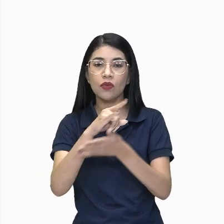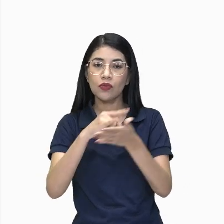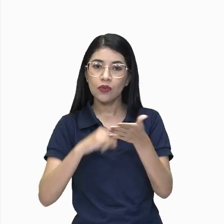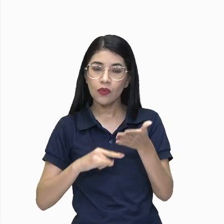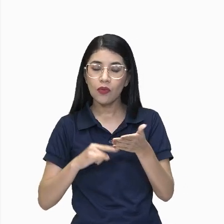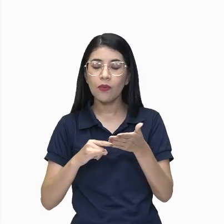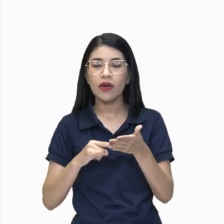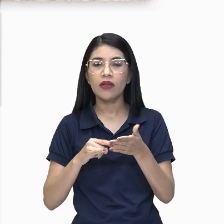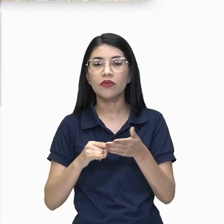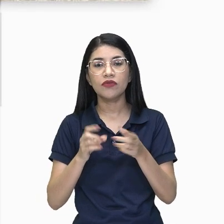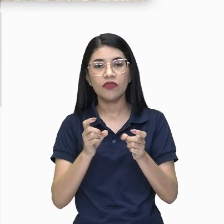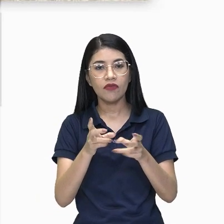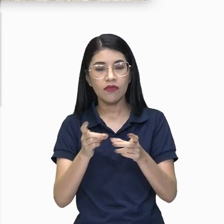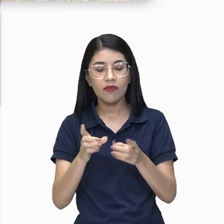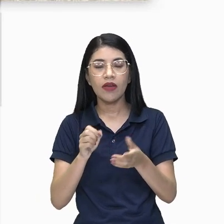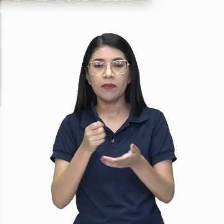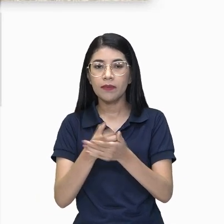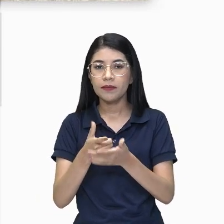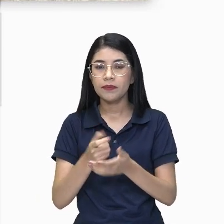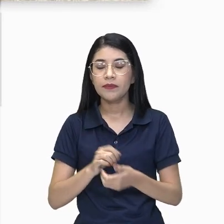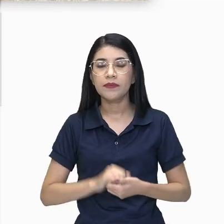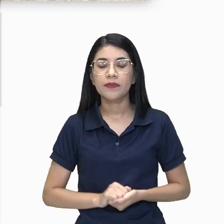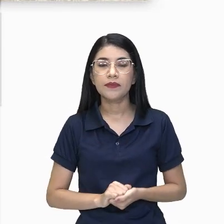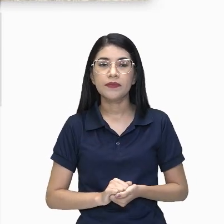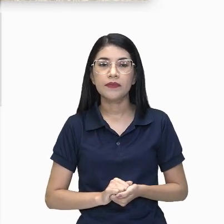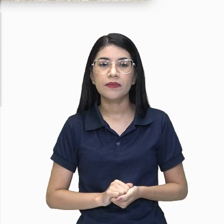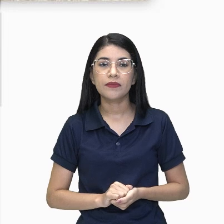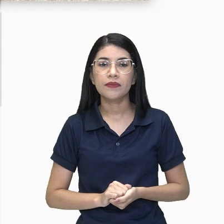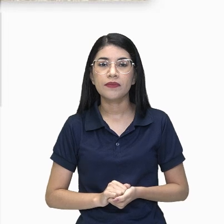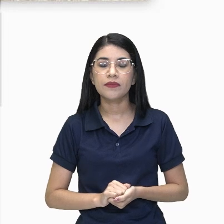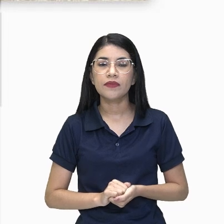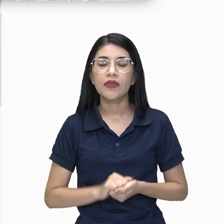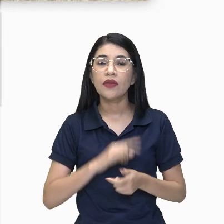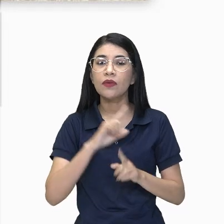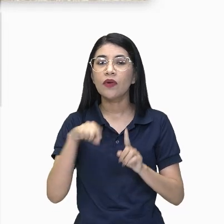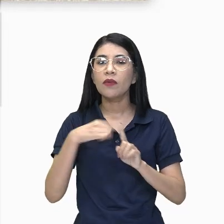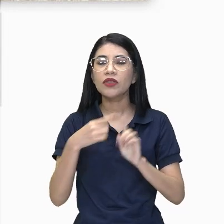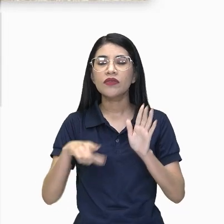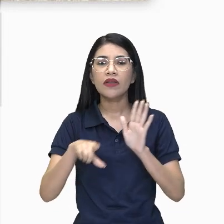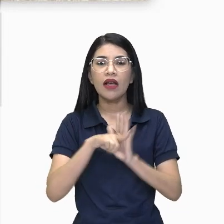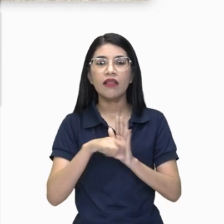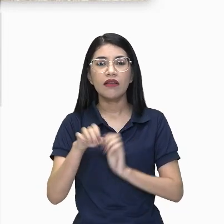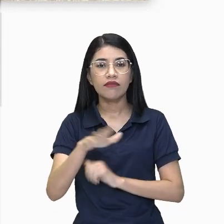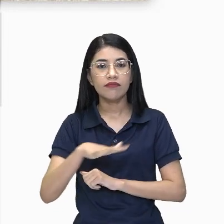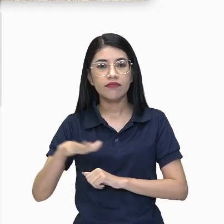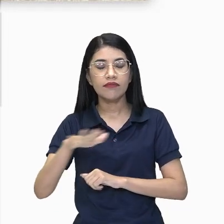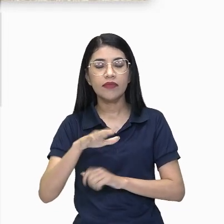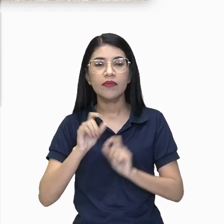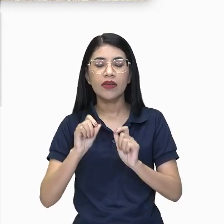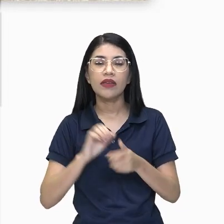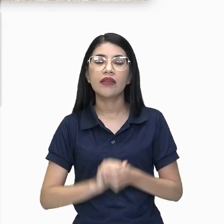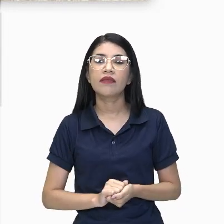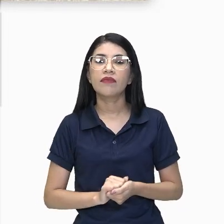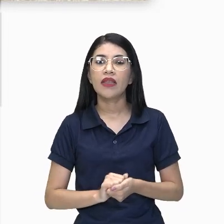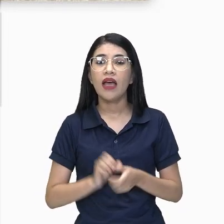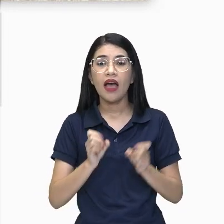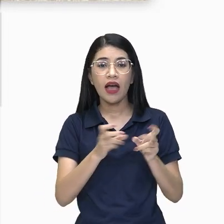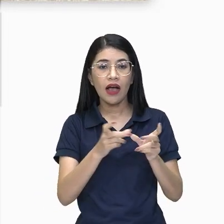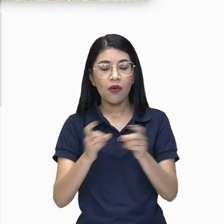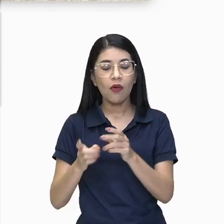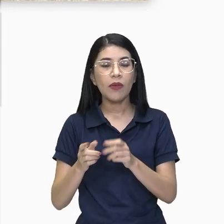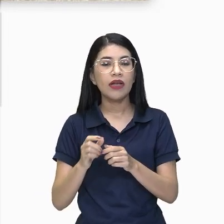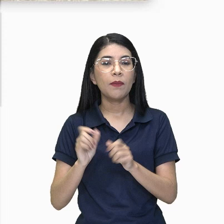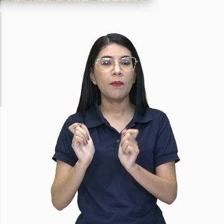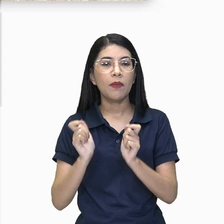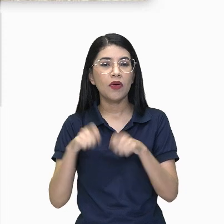compra e venda. Vamos adiante com o texto. Vamos lá. Objetivo da Lei de Terras: estabelecer a compra como única forma de